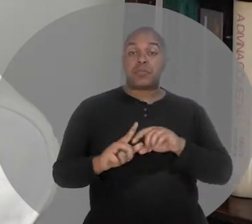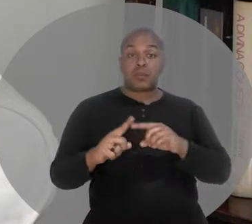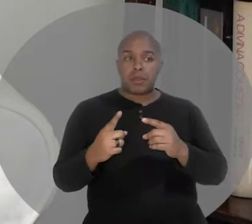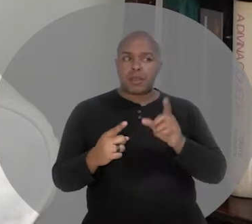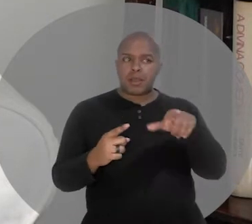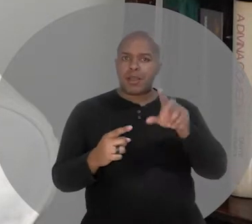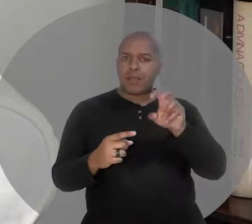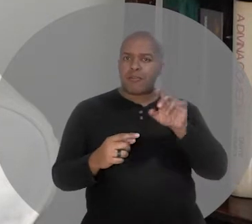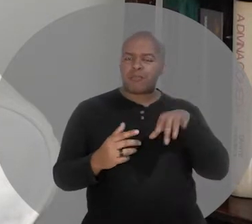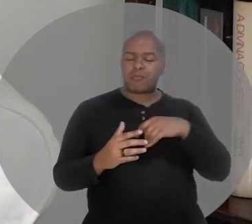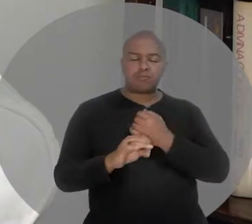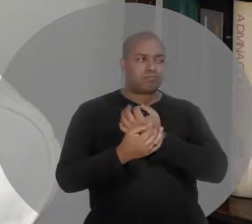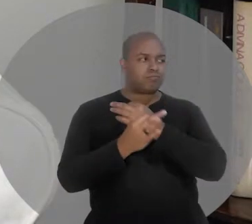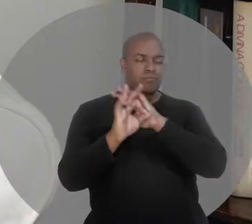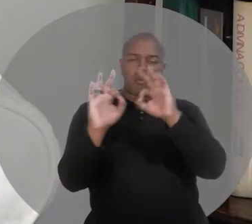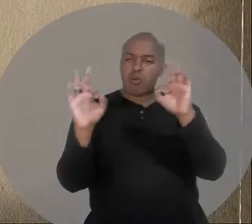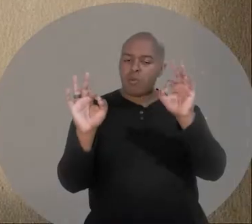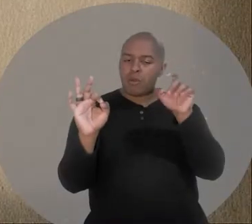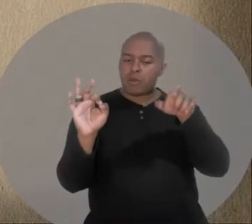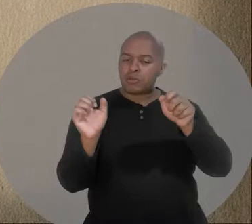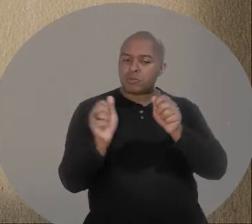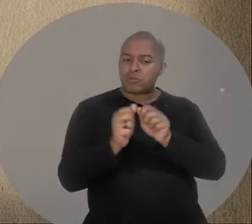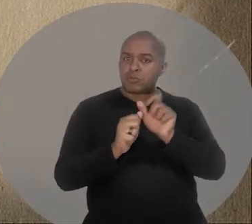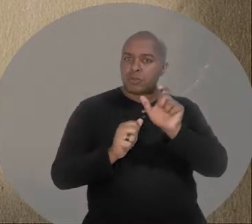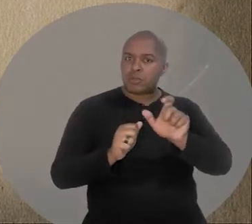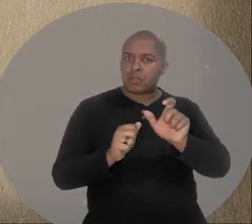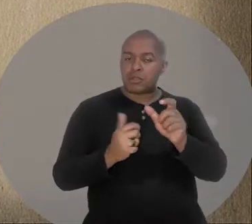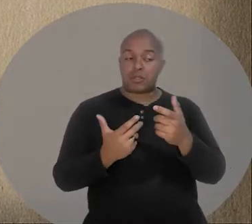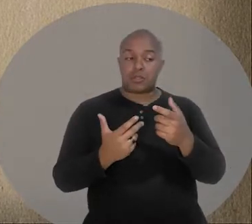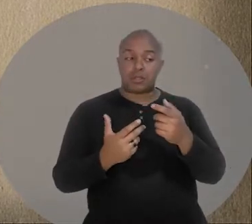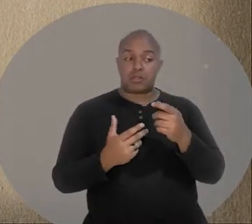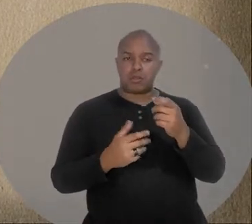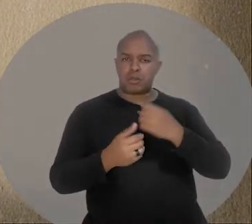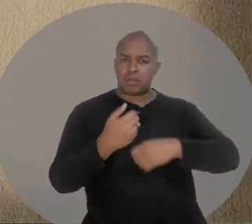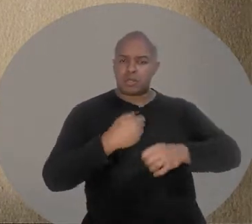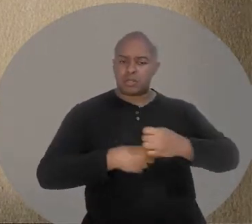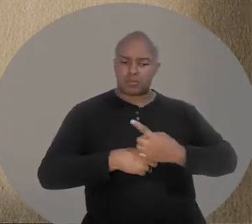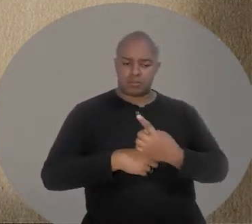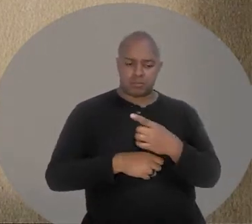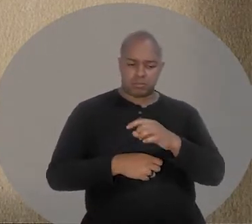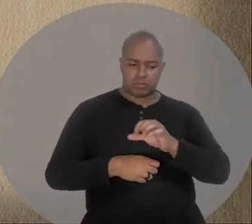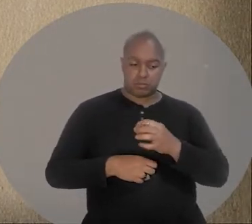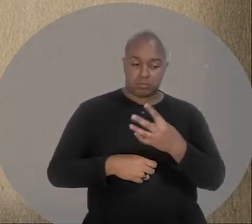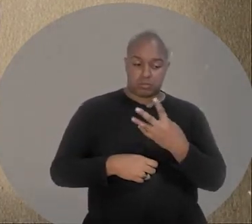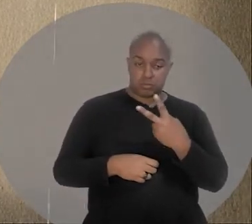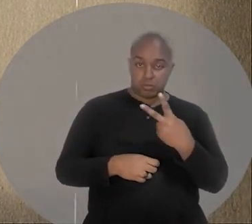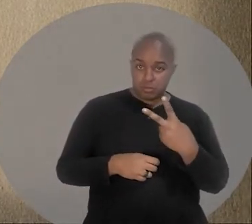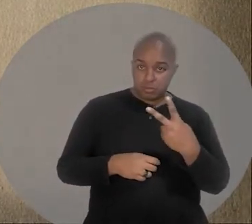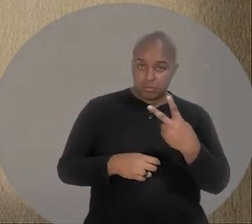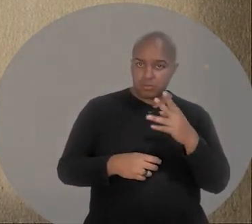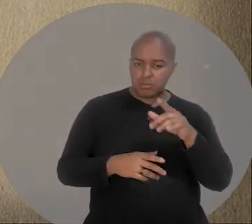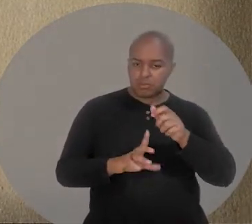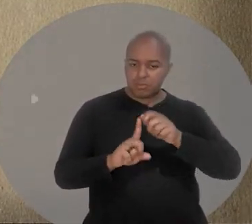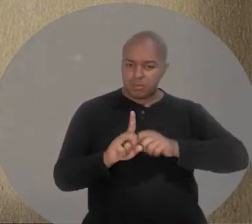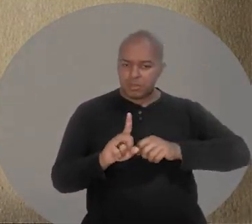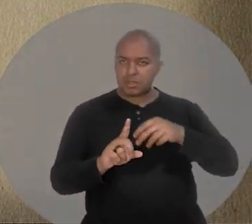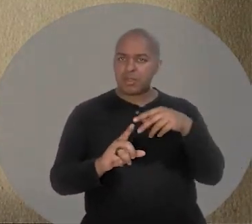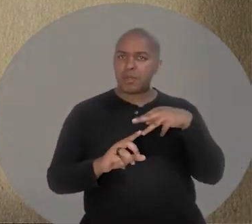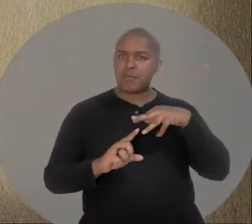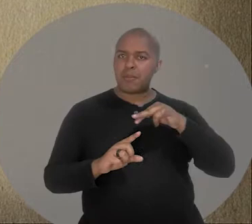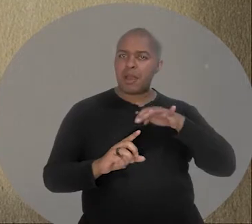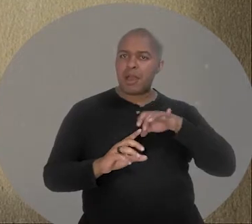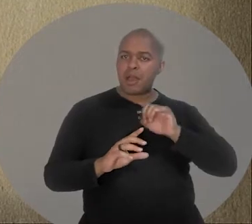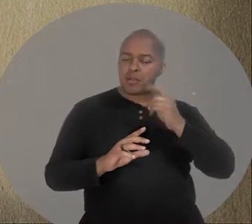mas minha avó foi incrível assim com ela. O ano é 1942. O mês é maio. O dia é